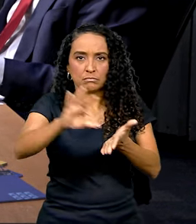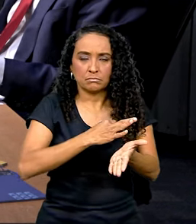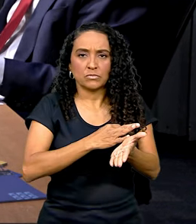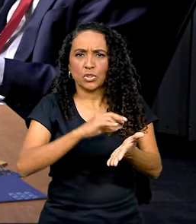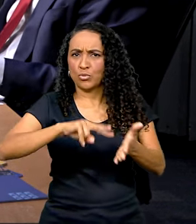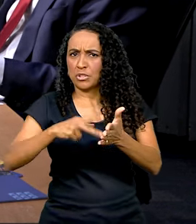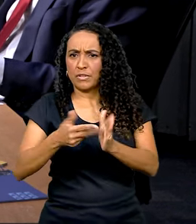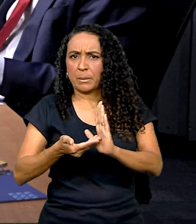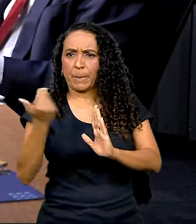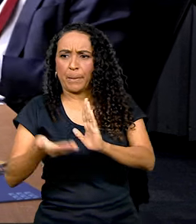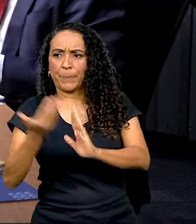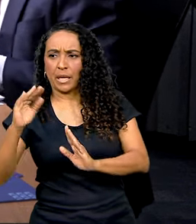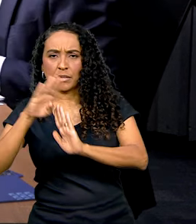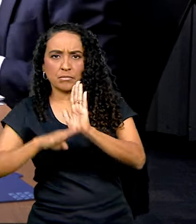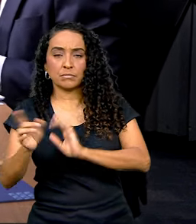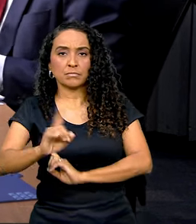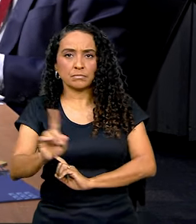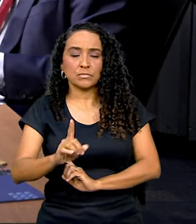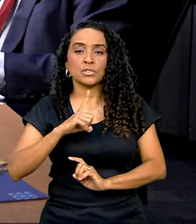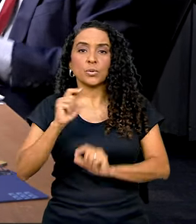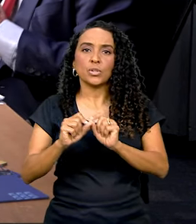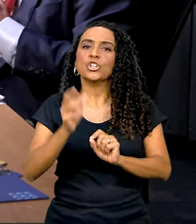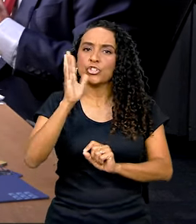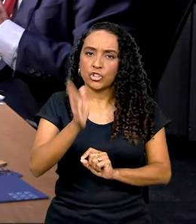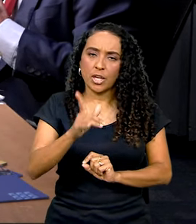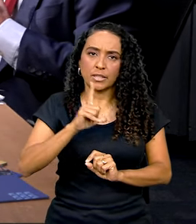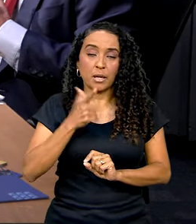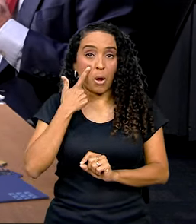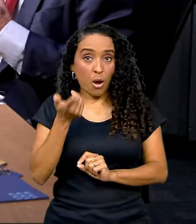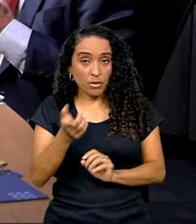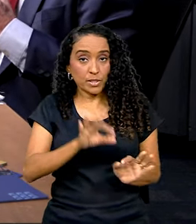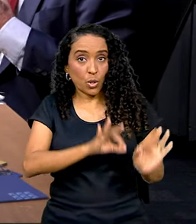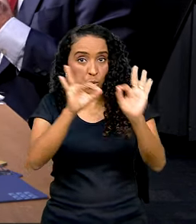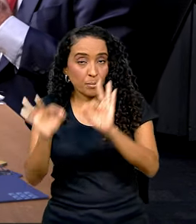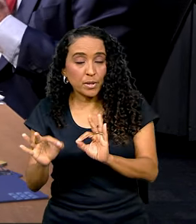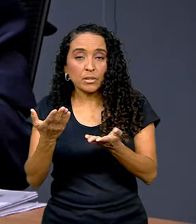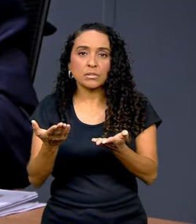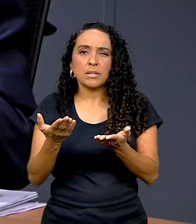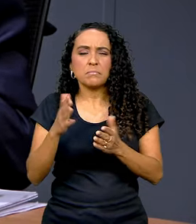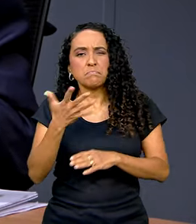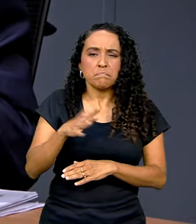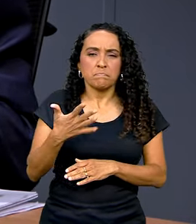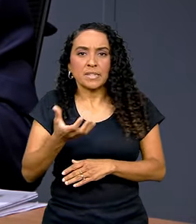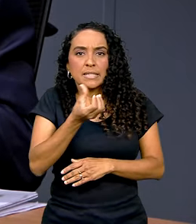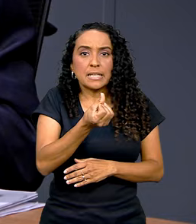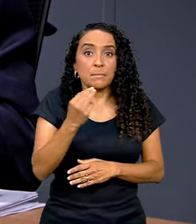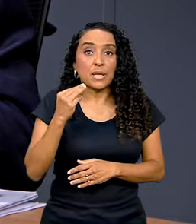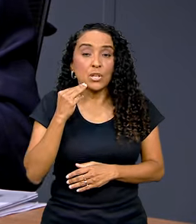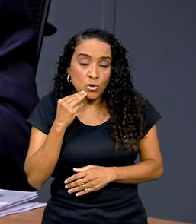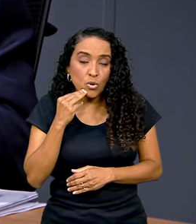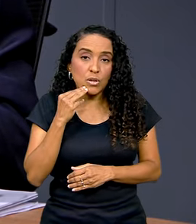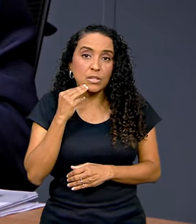significa deixar os programas não nós temos Érica já para você que tá nos acompanhando aproximadamente